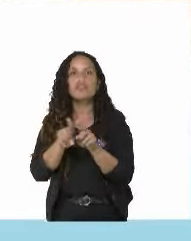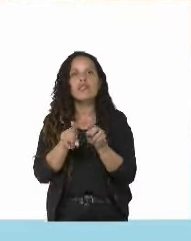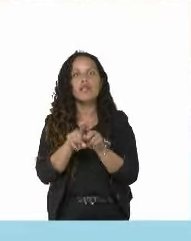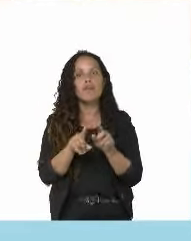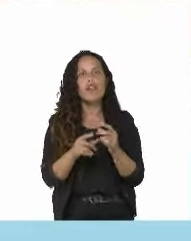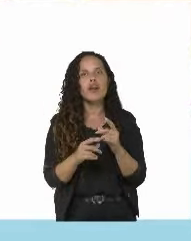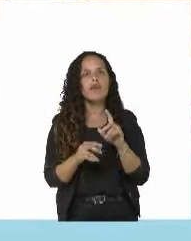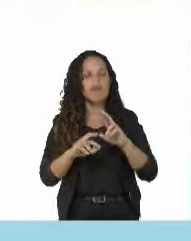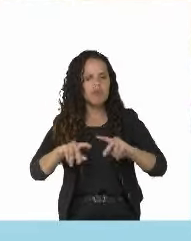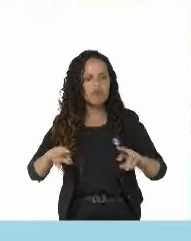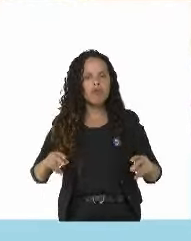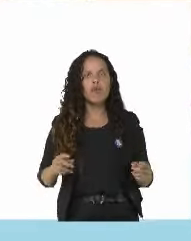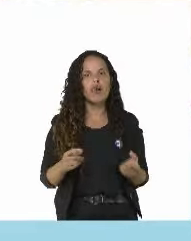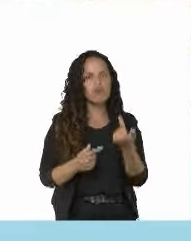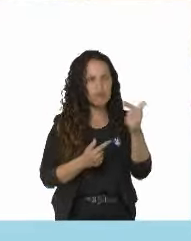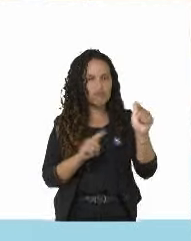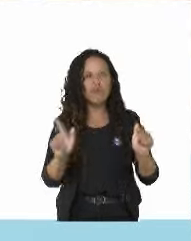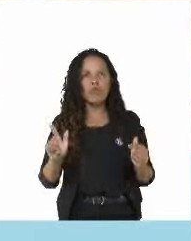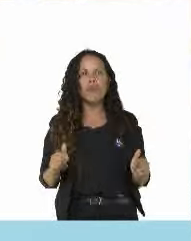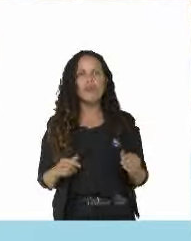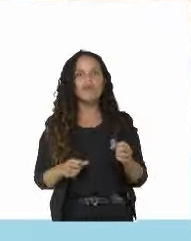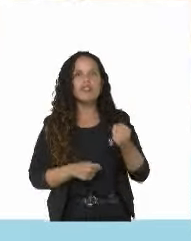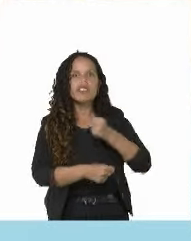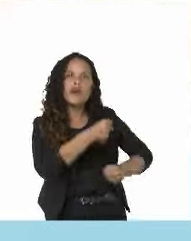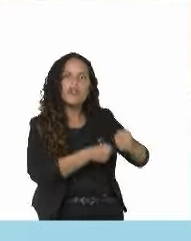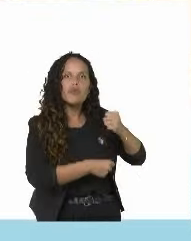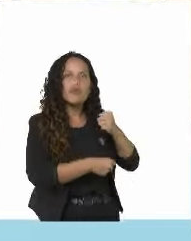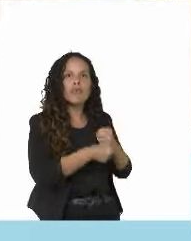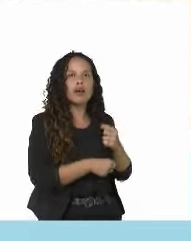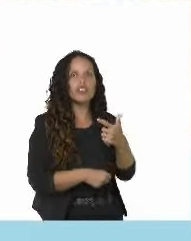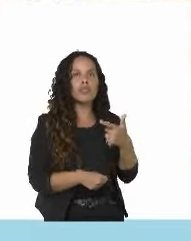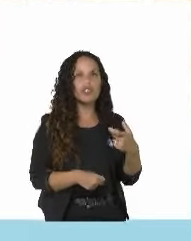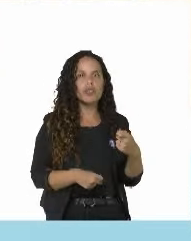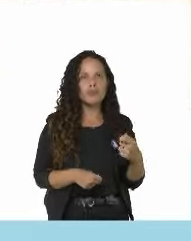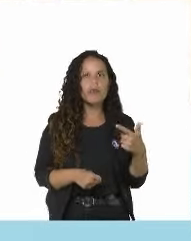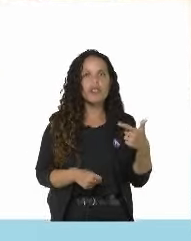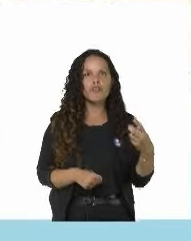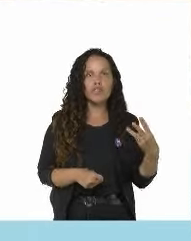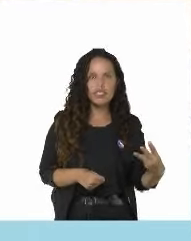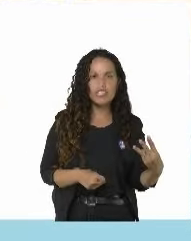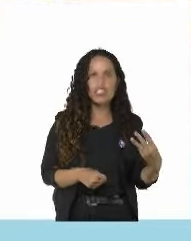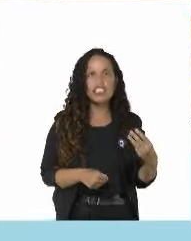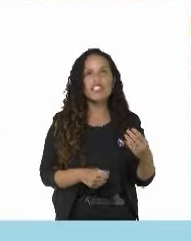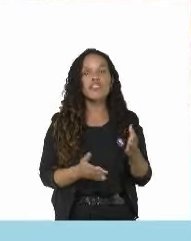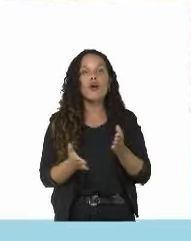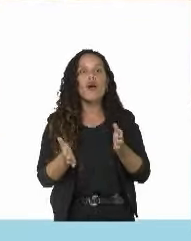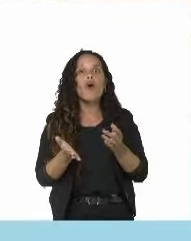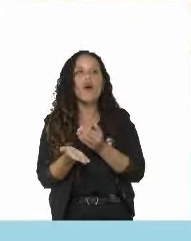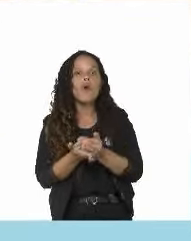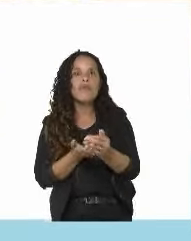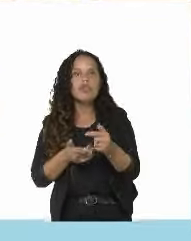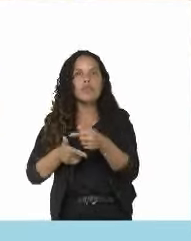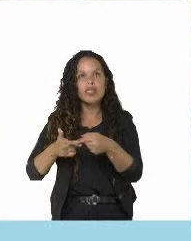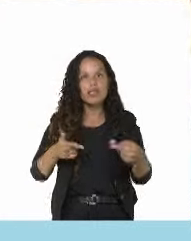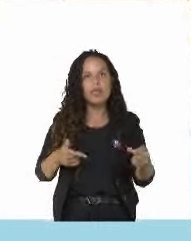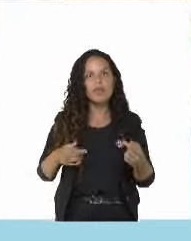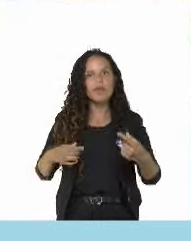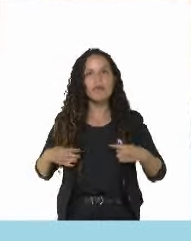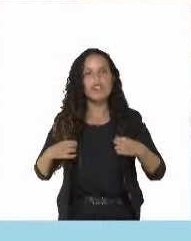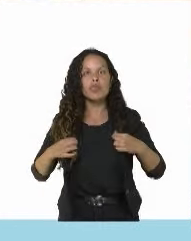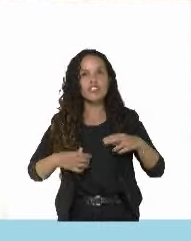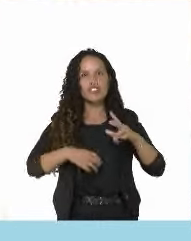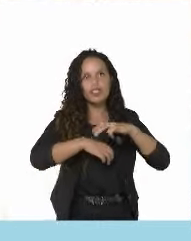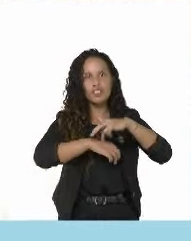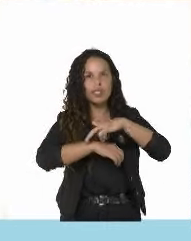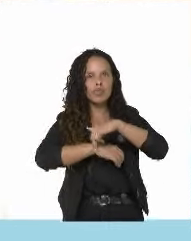E aí em abril de 2023 eu vi que estava rolando a semana de moda. Eu acho que alguém me falou, Rana, você vai participar da semana de moda, de IA? Eu falei, gente, mas o que é